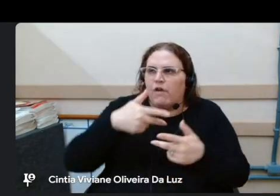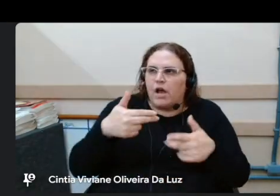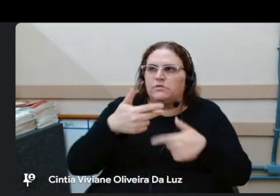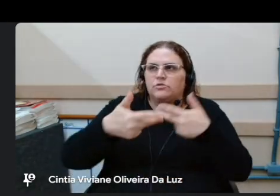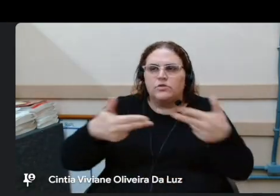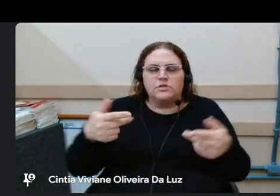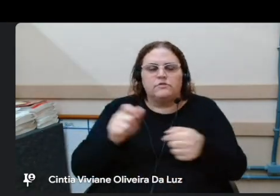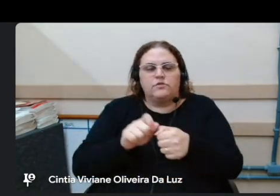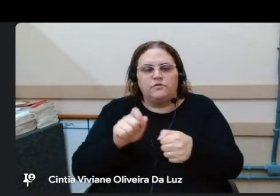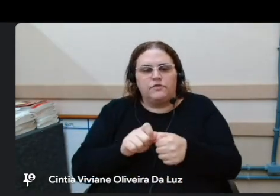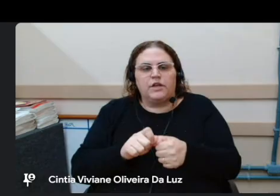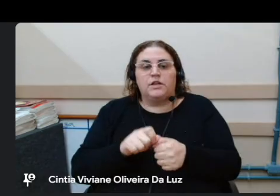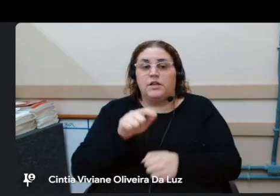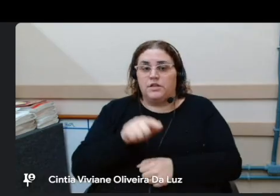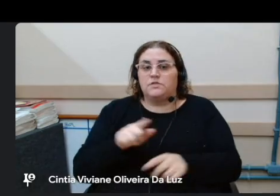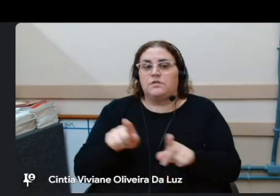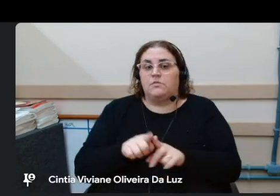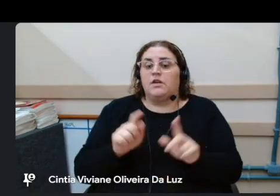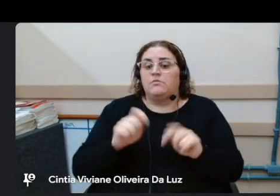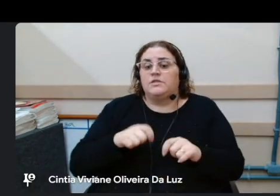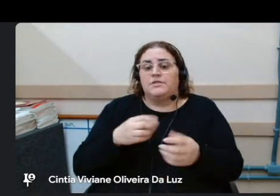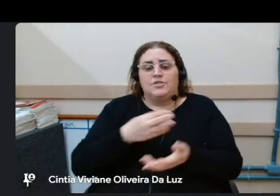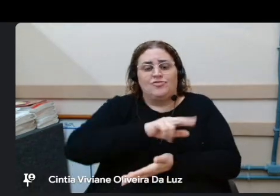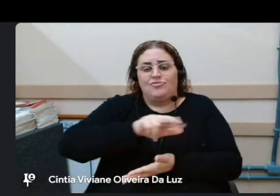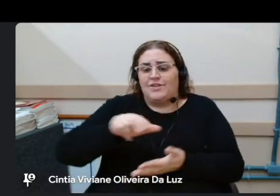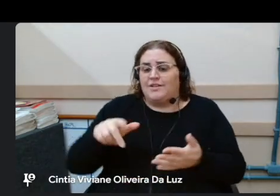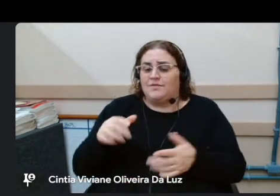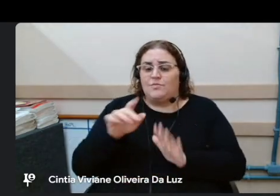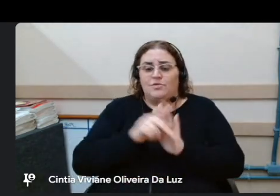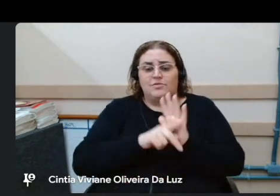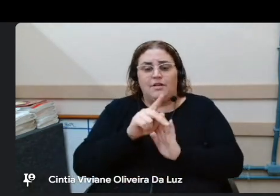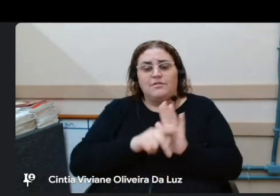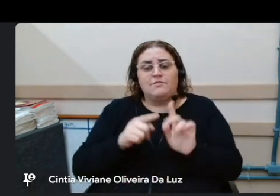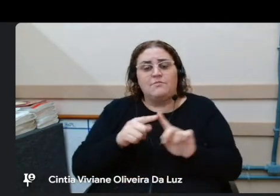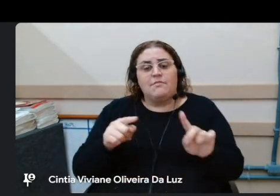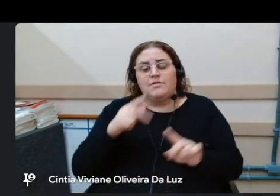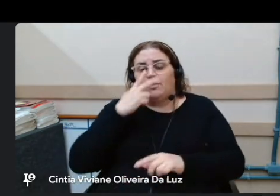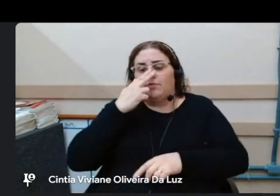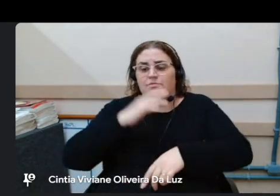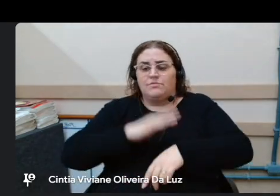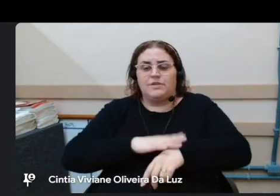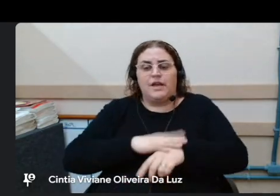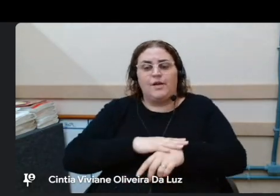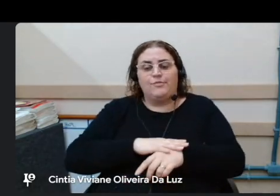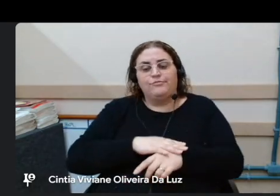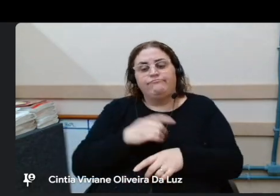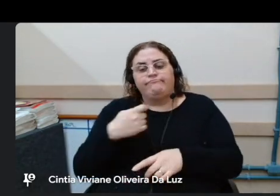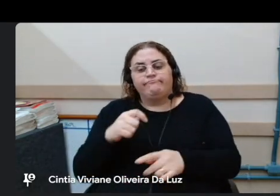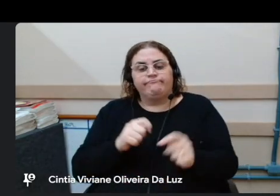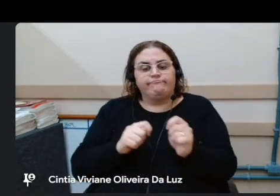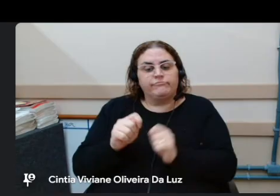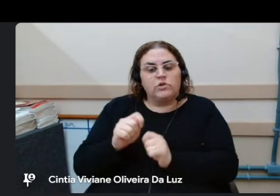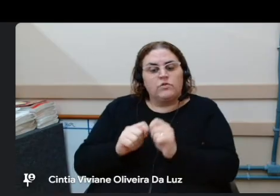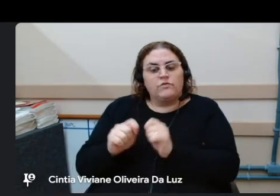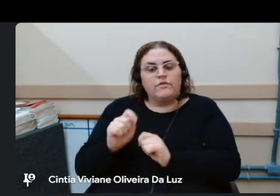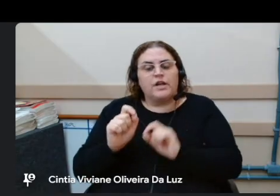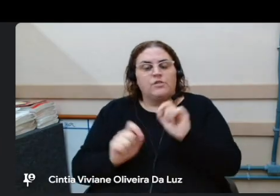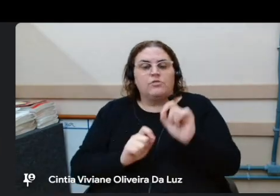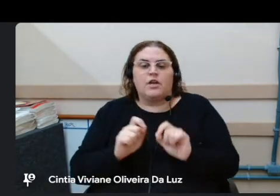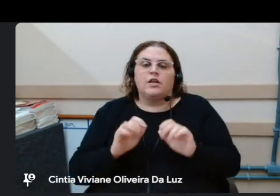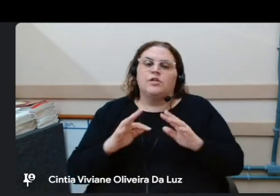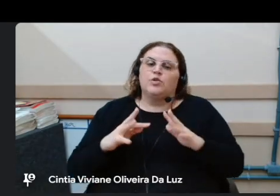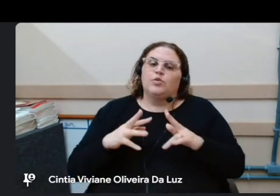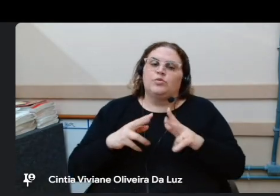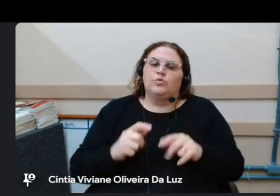contas e e isso viabiliza uma série de projetos mas também eh governa